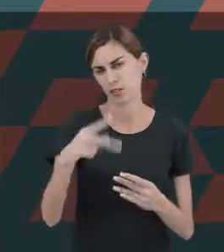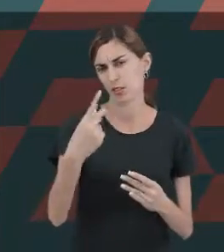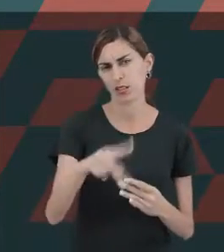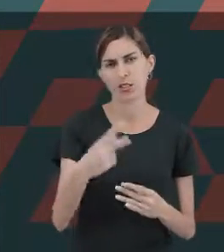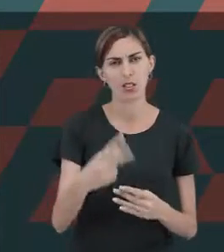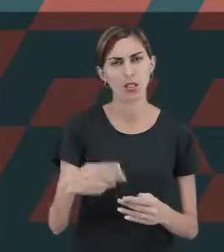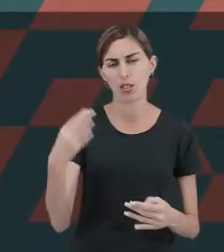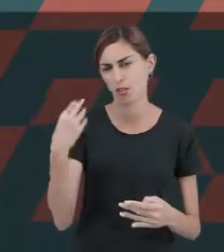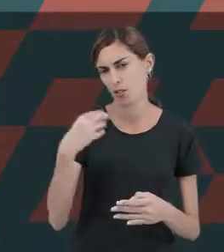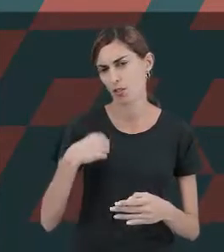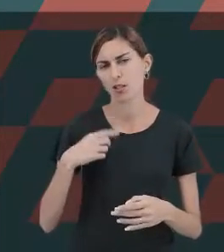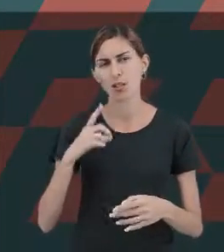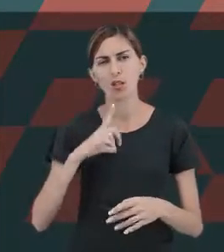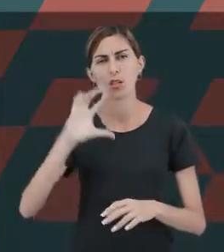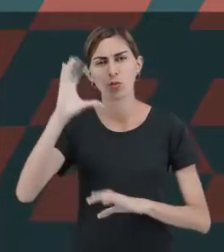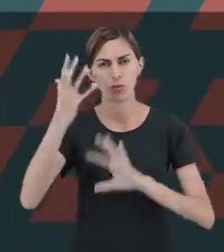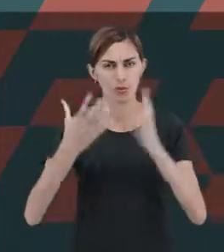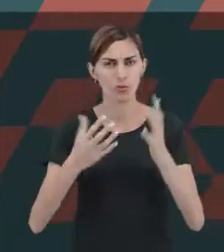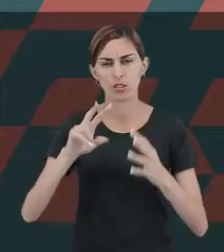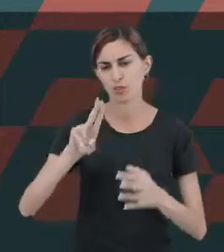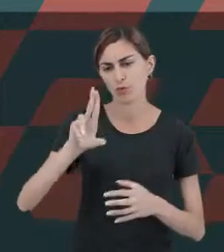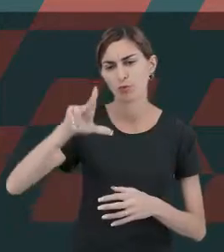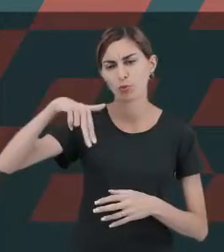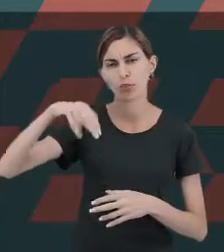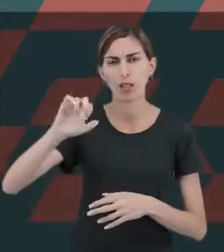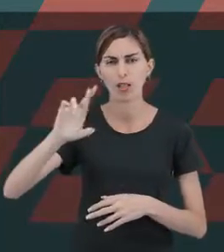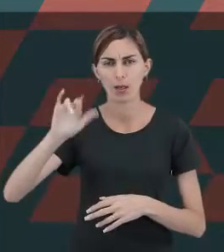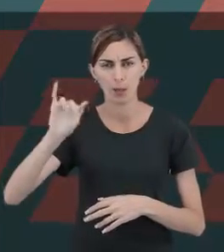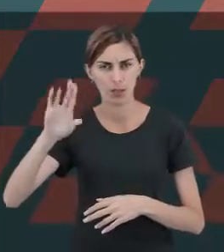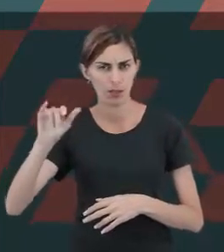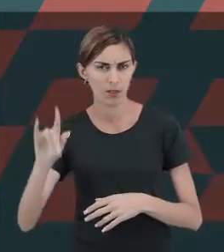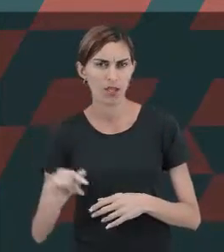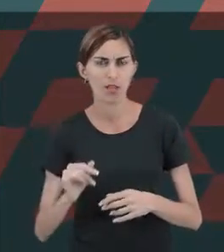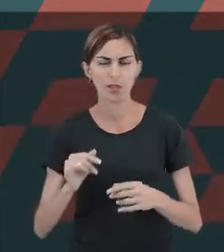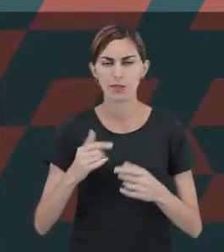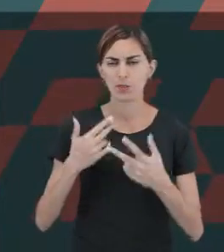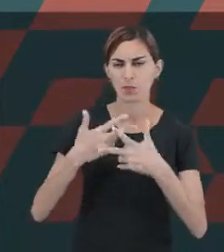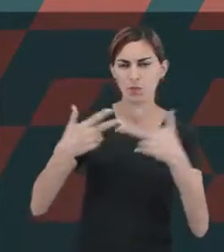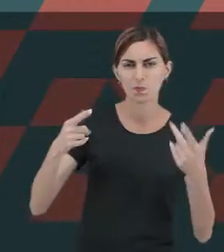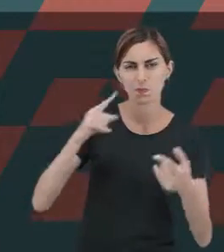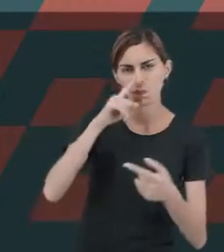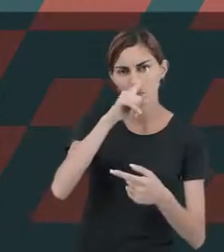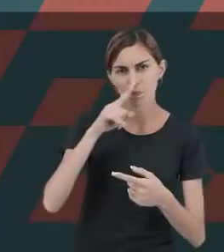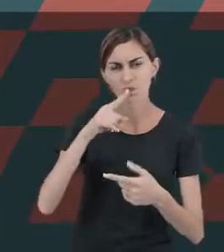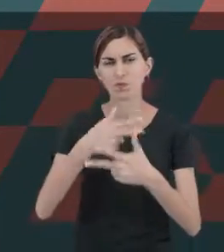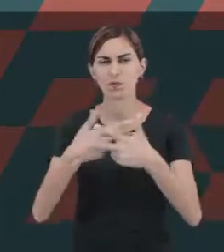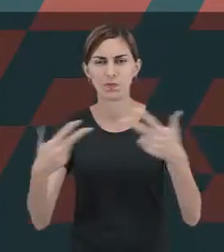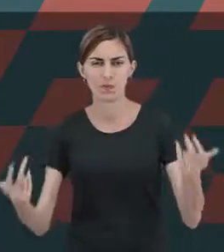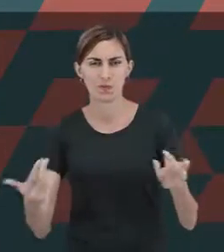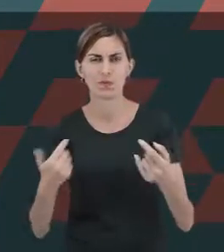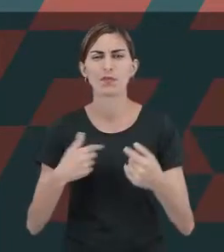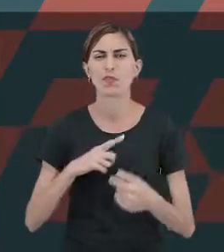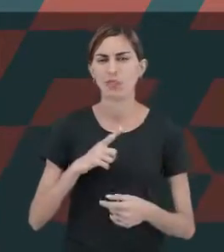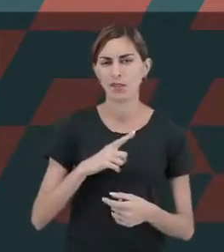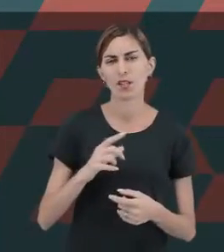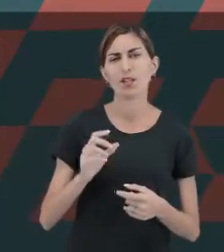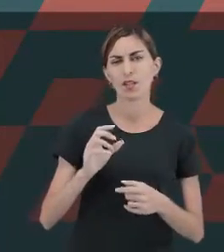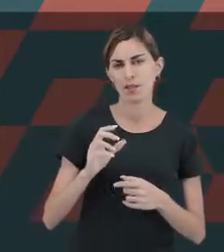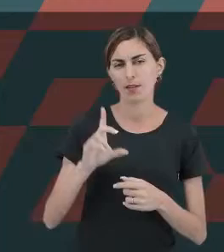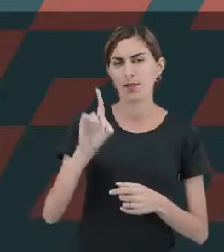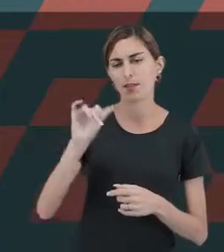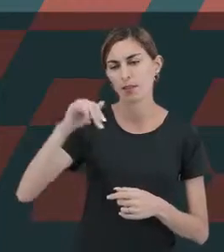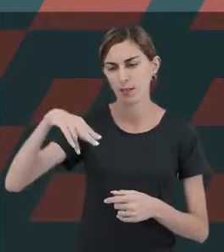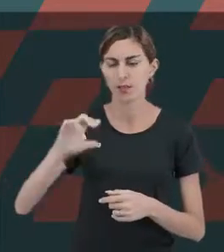a ocorrência das vulnerabilidades de possíveis ameaças e vitimizações, assim como os possíveis